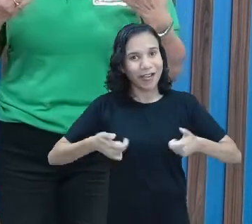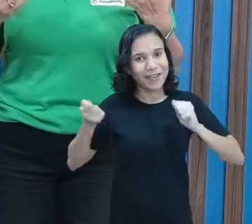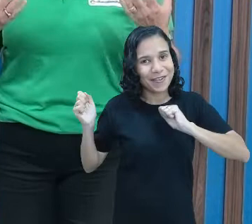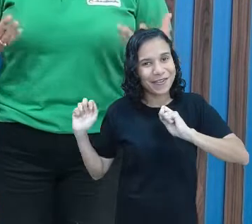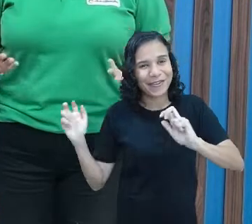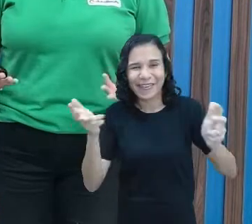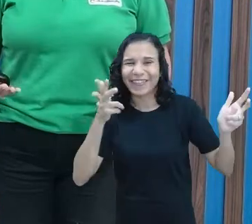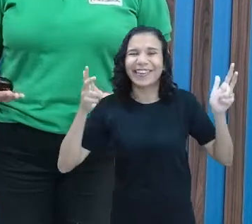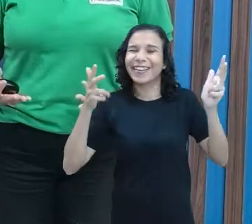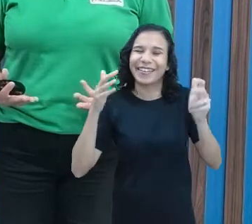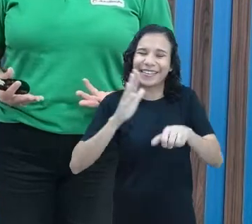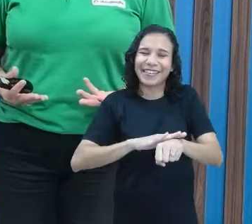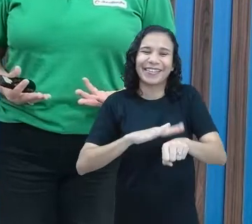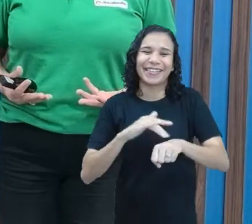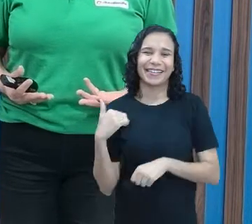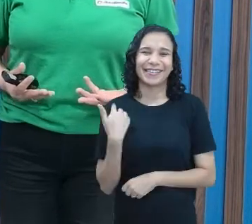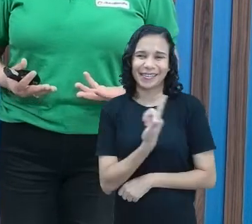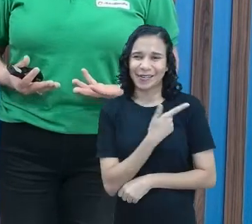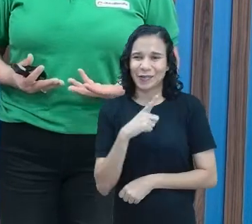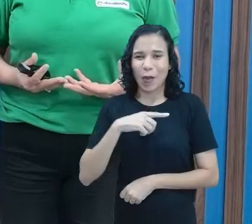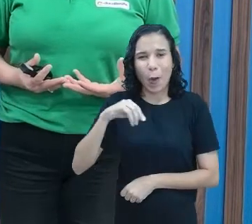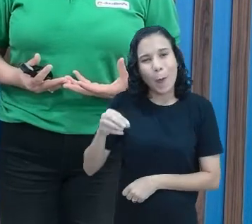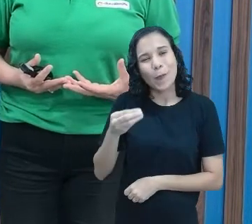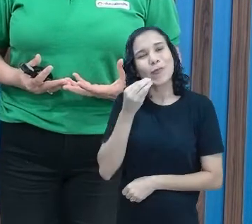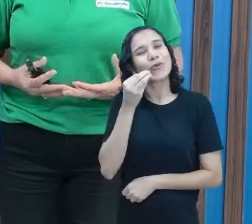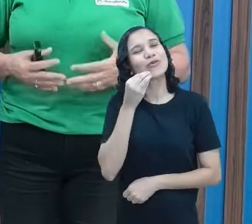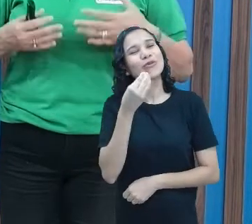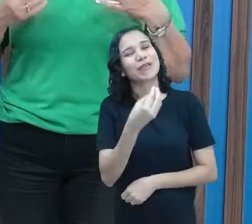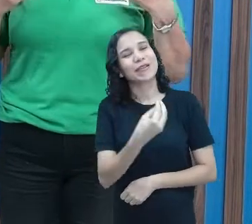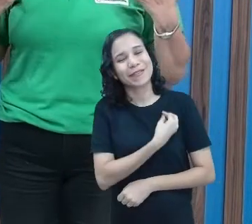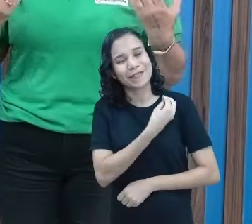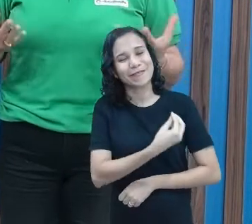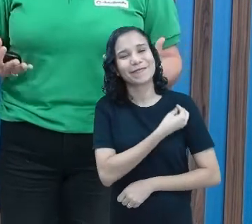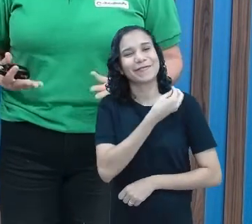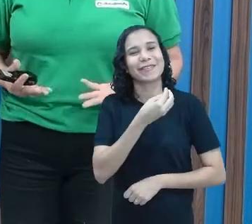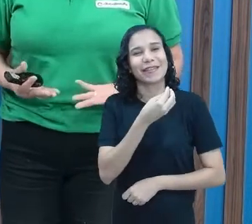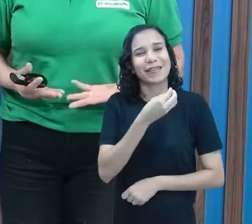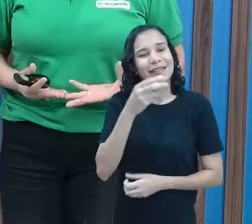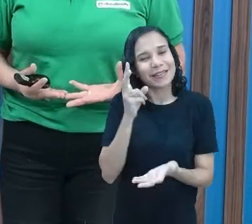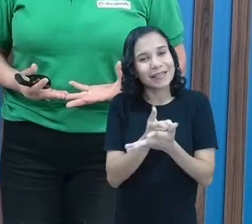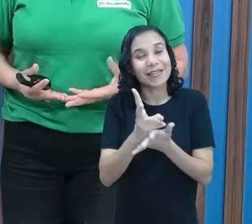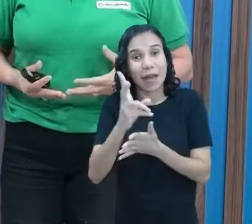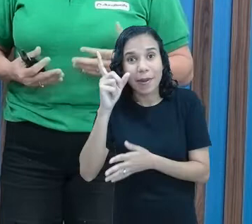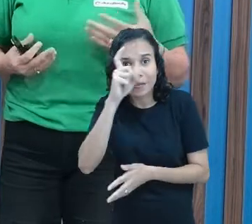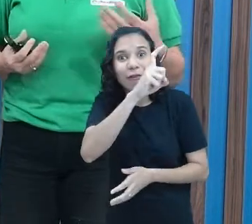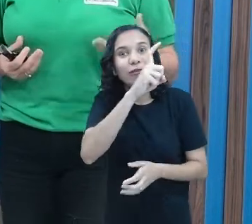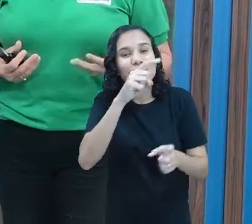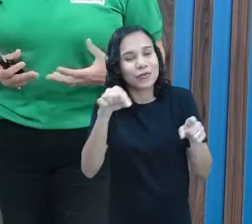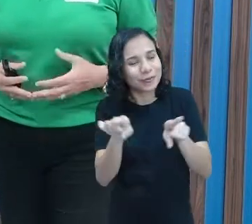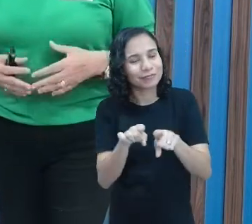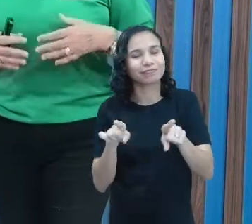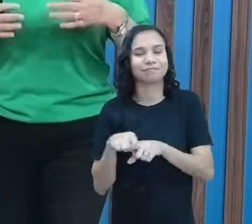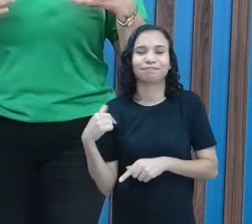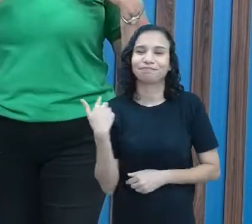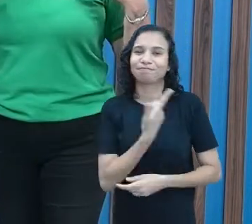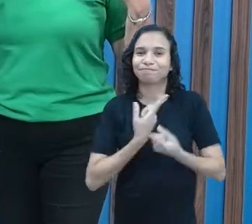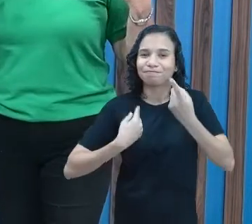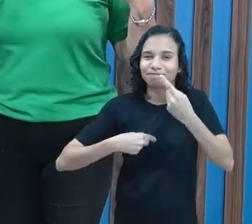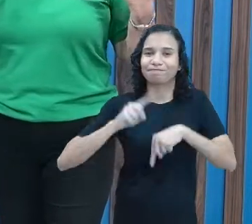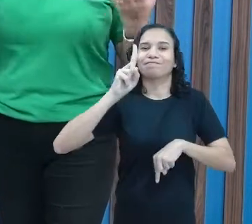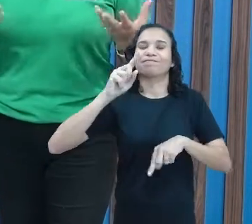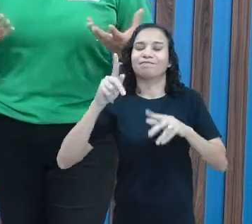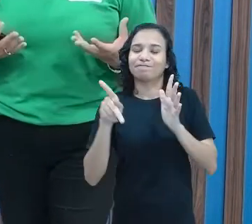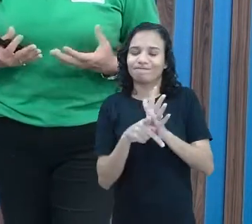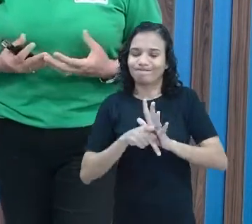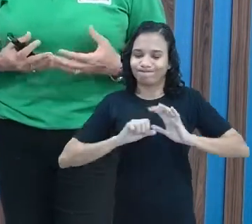curtir cada momento que nós estamos vivendo e cada dificuldade vai ser